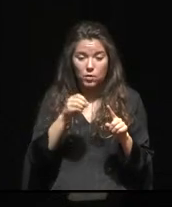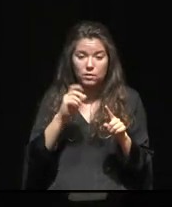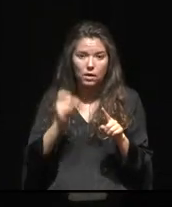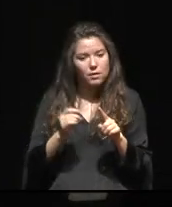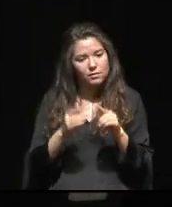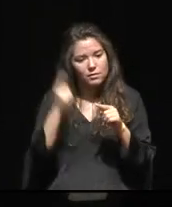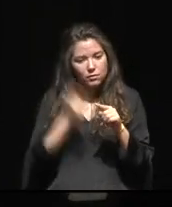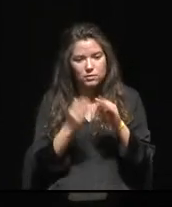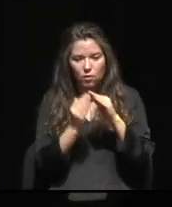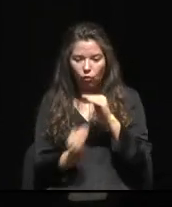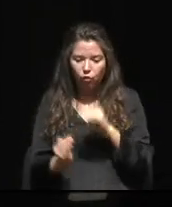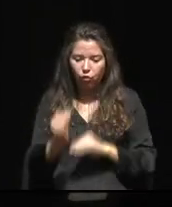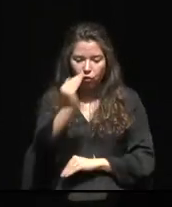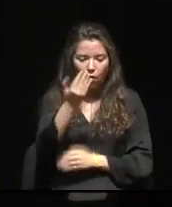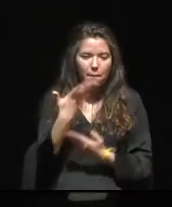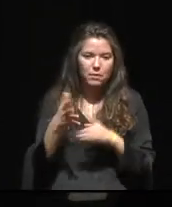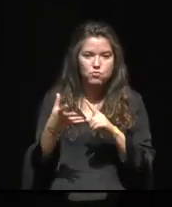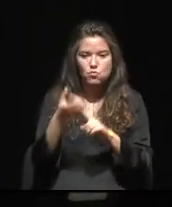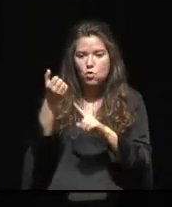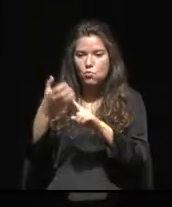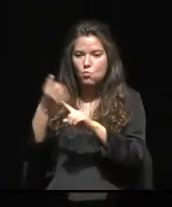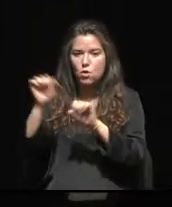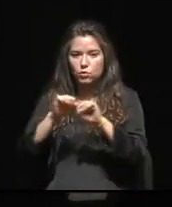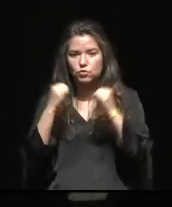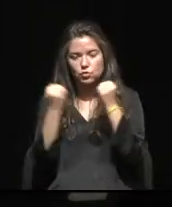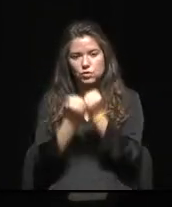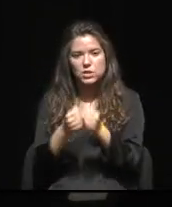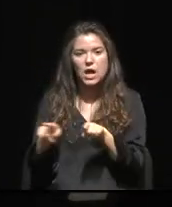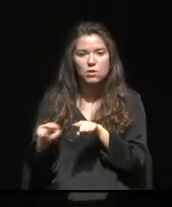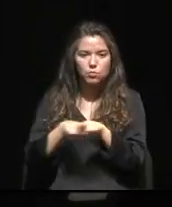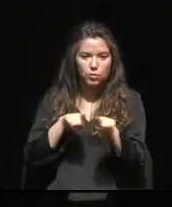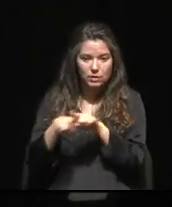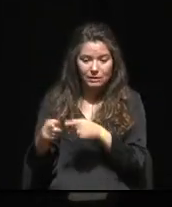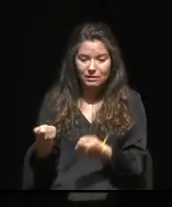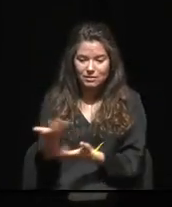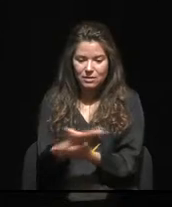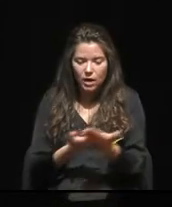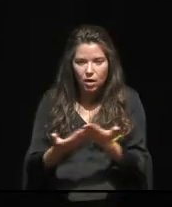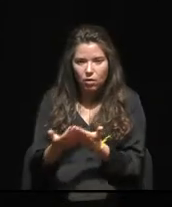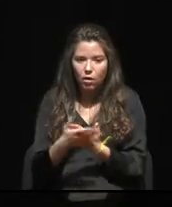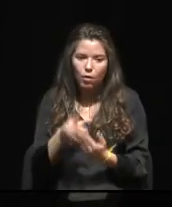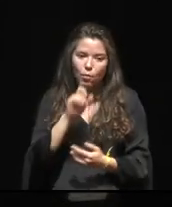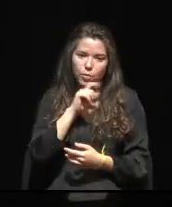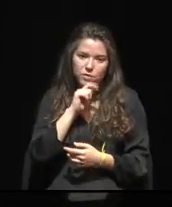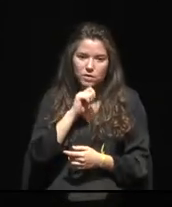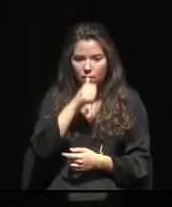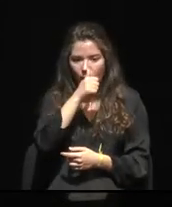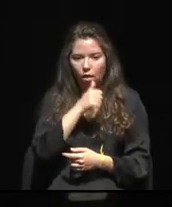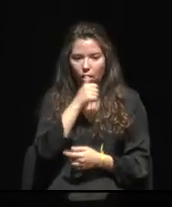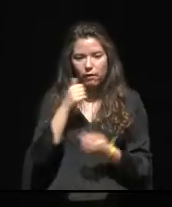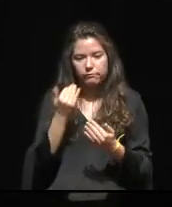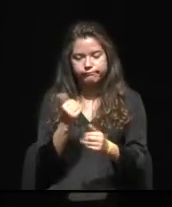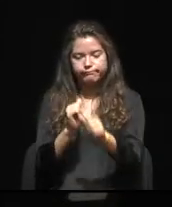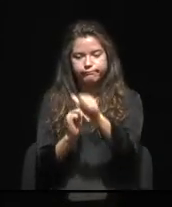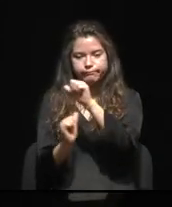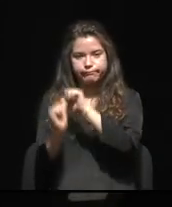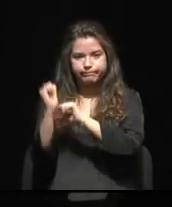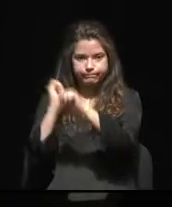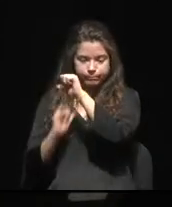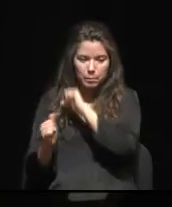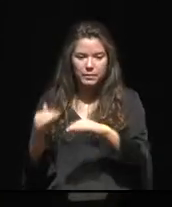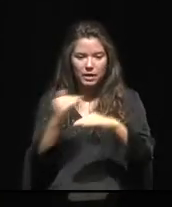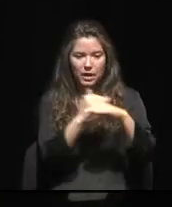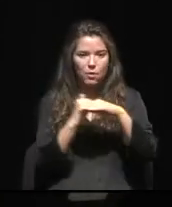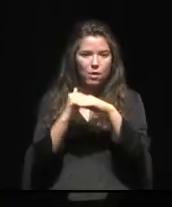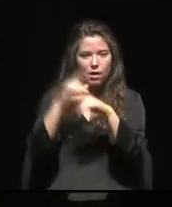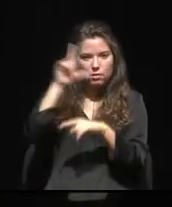ascensão mas infelizmente as conquistas sociais polí económicas podem vir a sofrer retrocessos a igualdade está